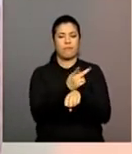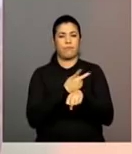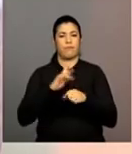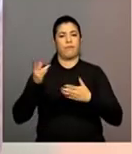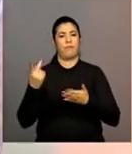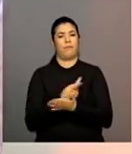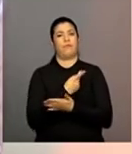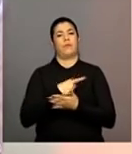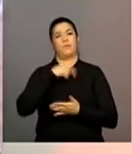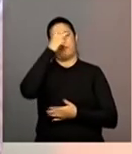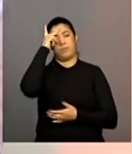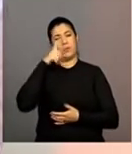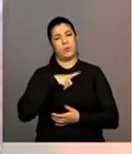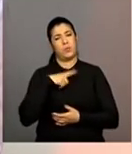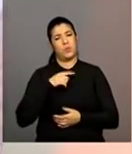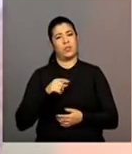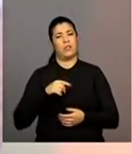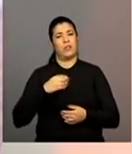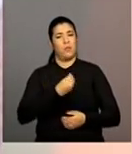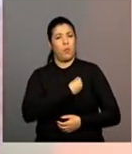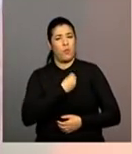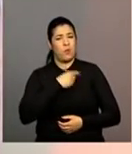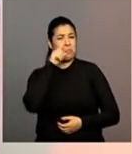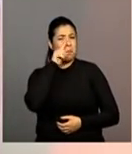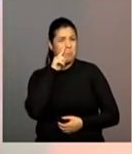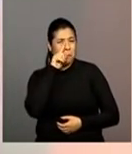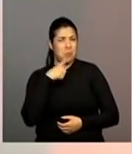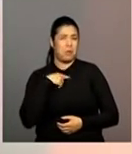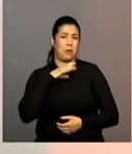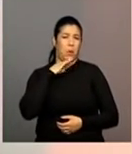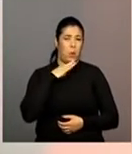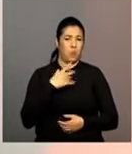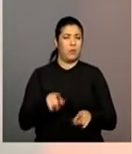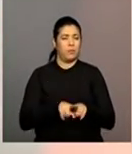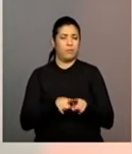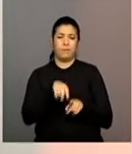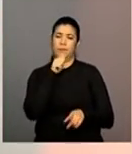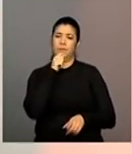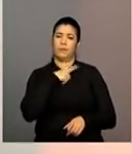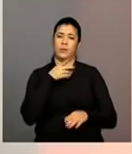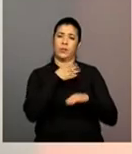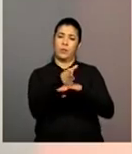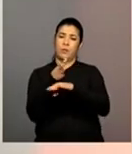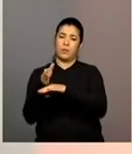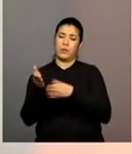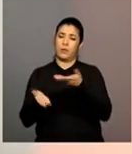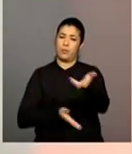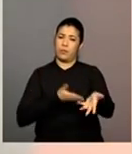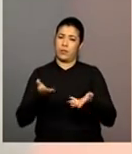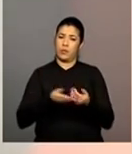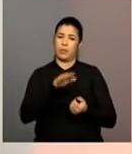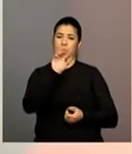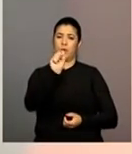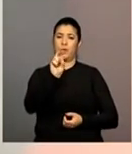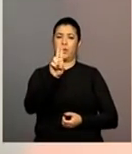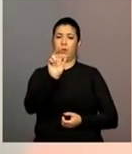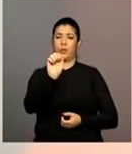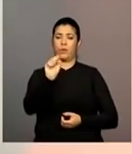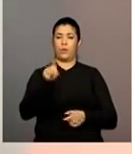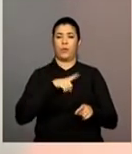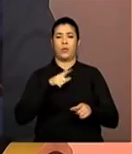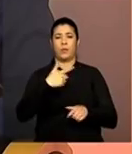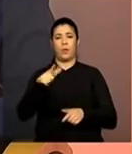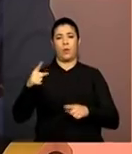ações de vulnerabilidade que ainda não estivessem atendidas aí pelo pelo suas e pelas outras políticas intersetoriais